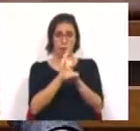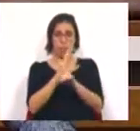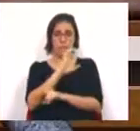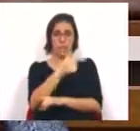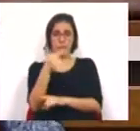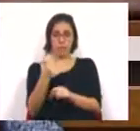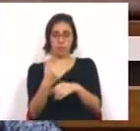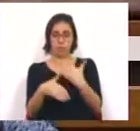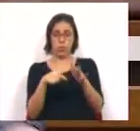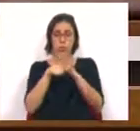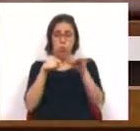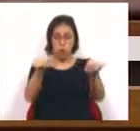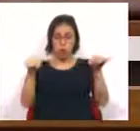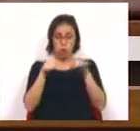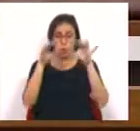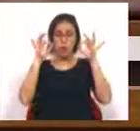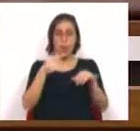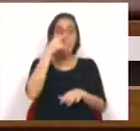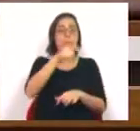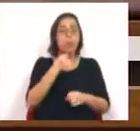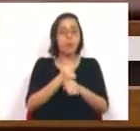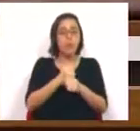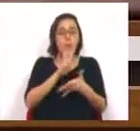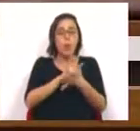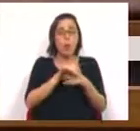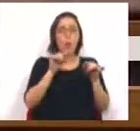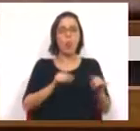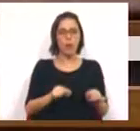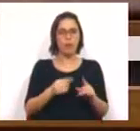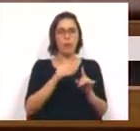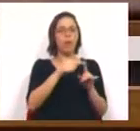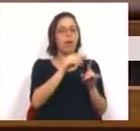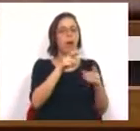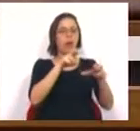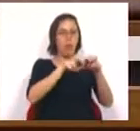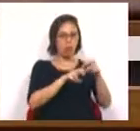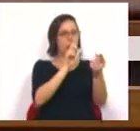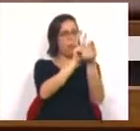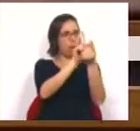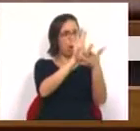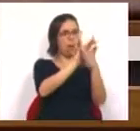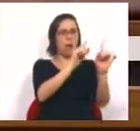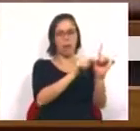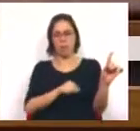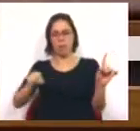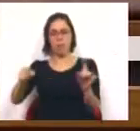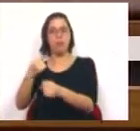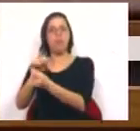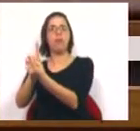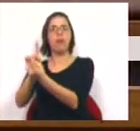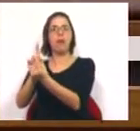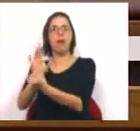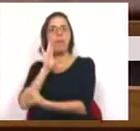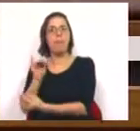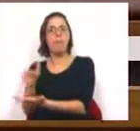CTT, funcionando nas instalações e com os trabalhadores dos correios, que são desviados dos balcões dos serviços postais para os balcões do